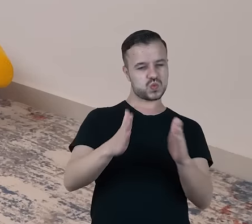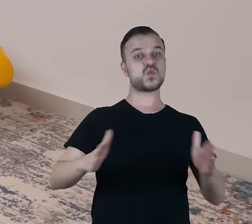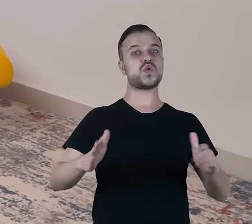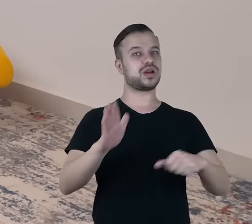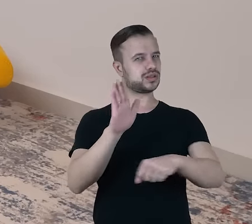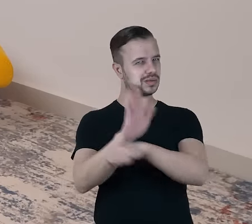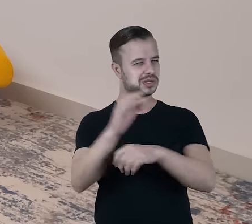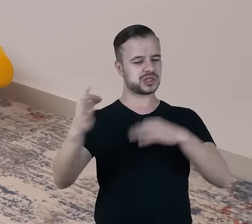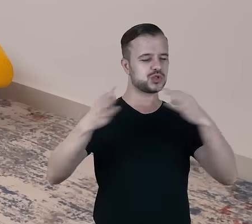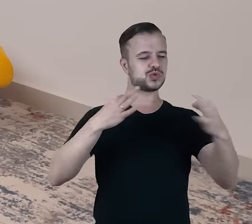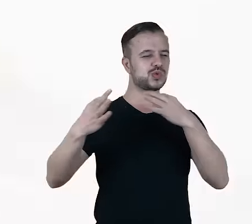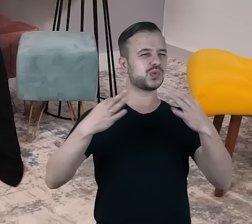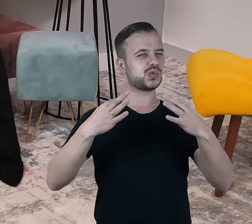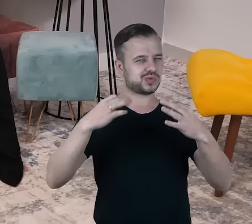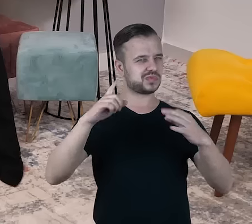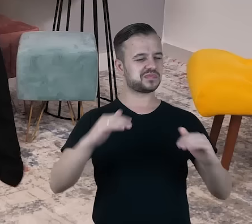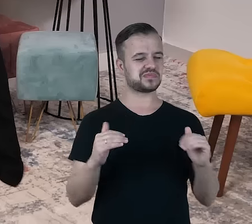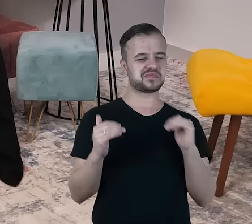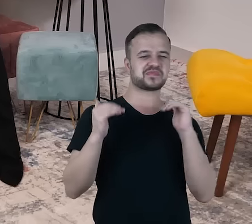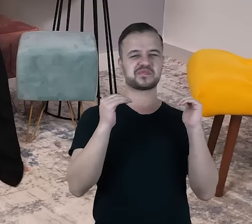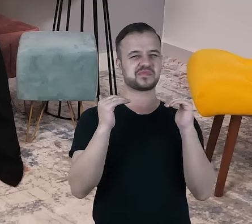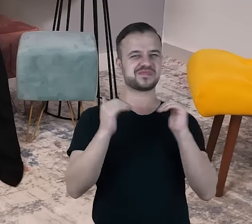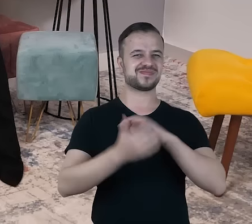todo estiloso e classudo.